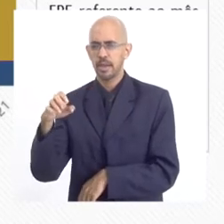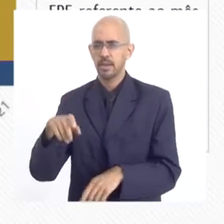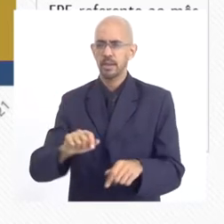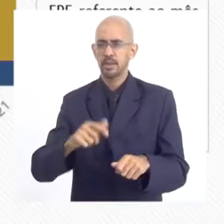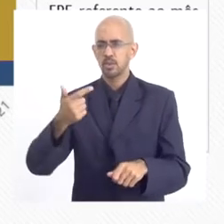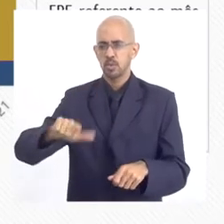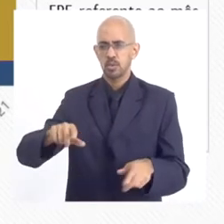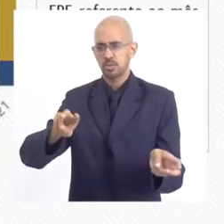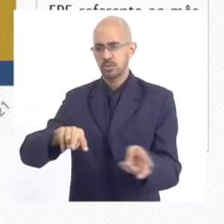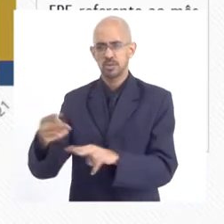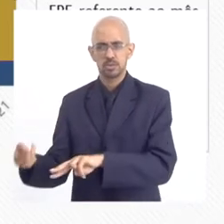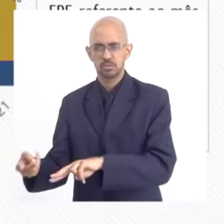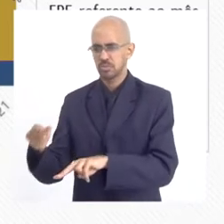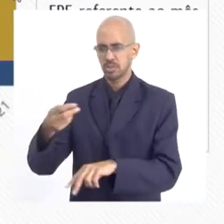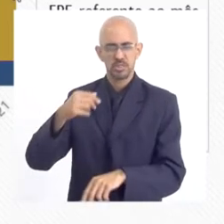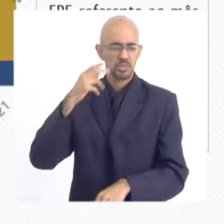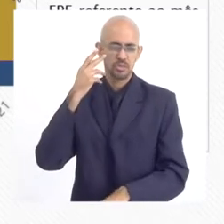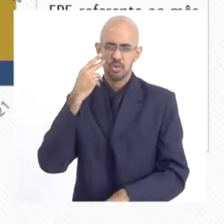transferências correntes.